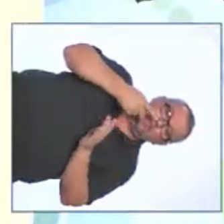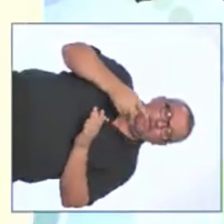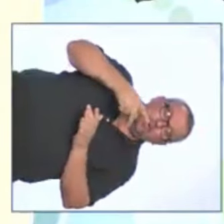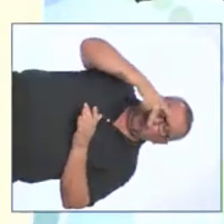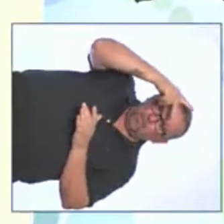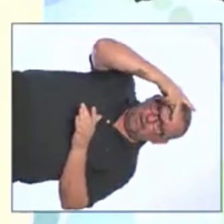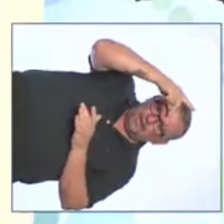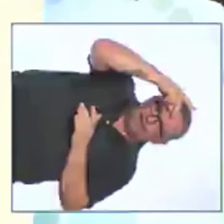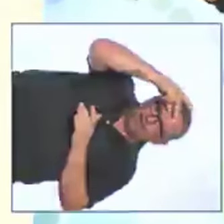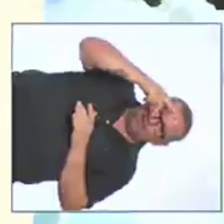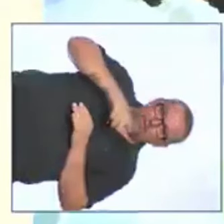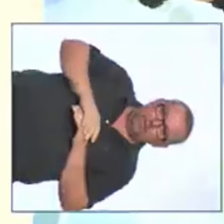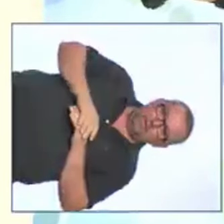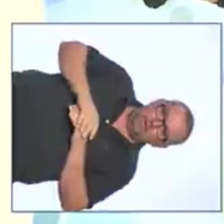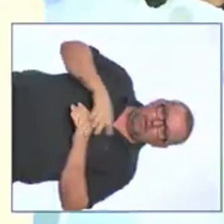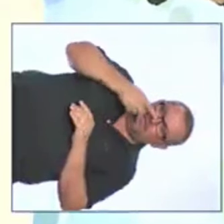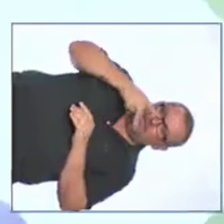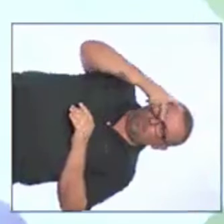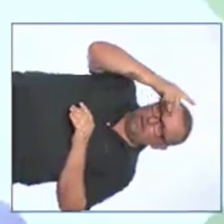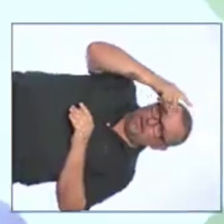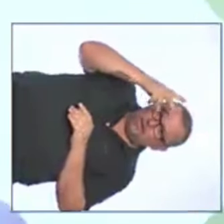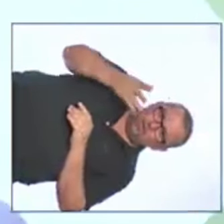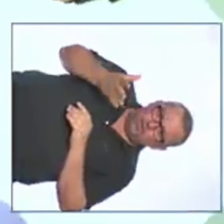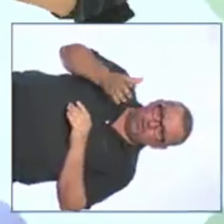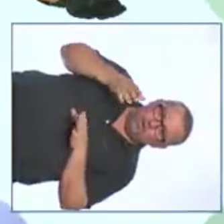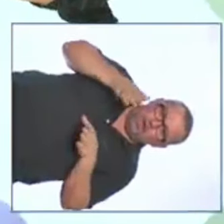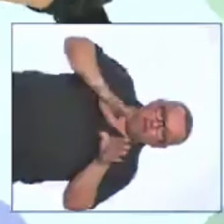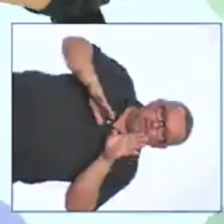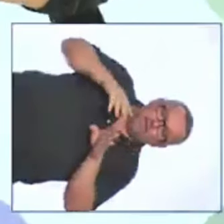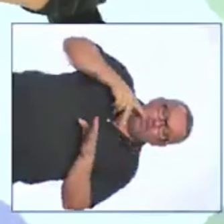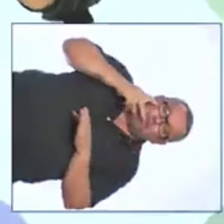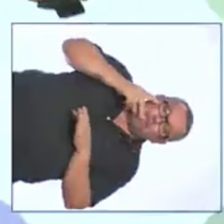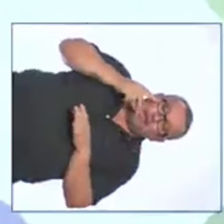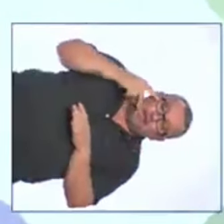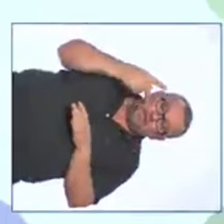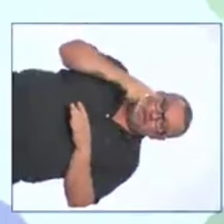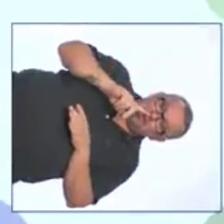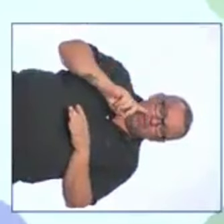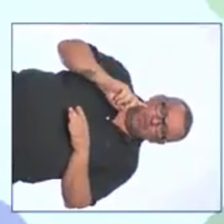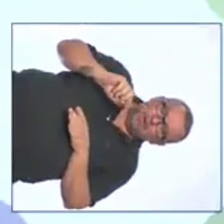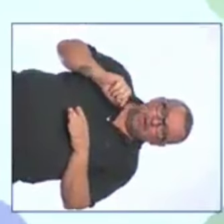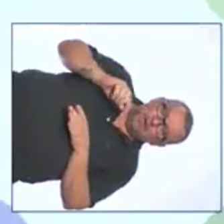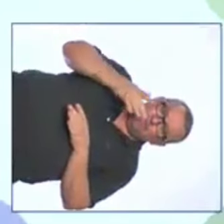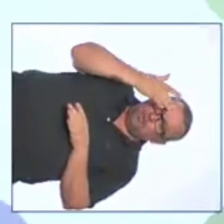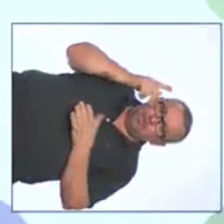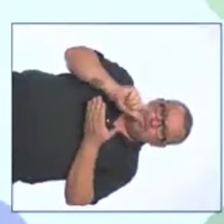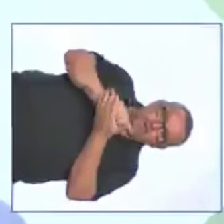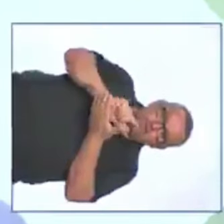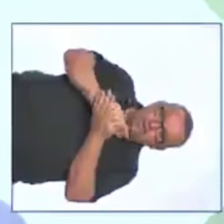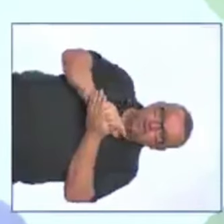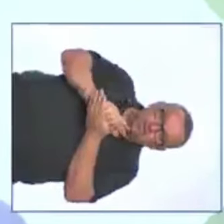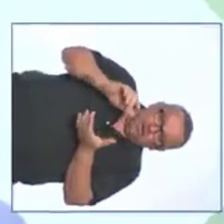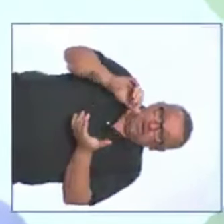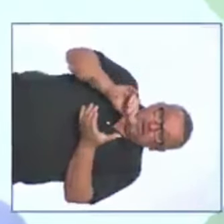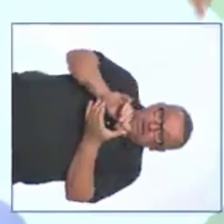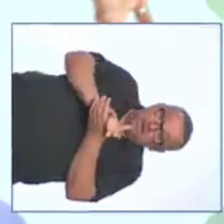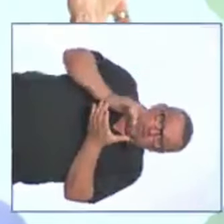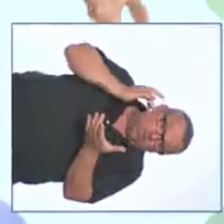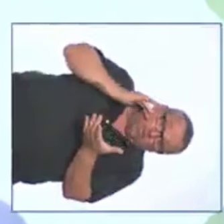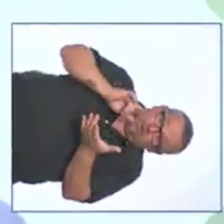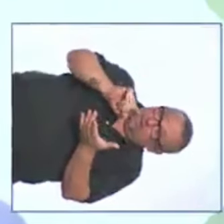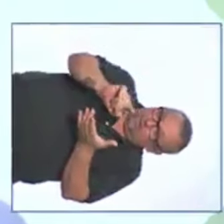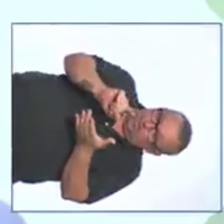padrasto o Kaique o Kaique citou o padrasto às vezes esse padrasto não é nem um padrasto no papel né não tô dizendo no seu caso